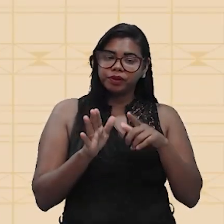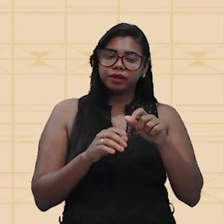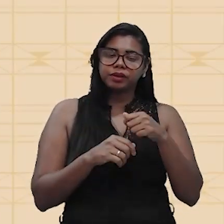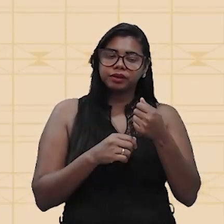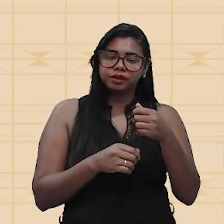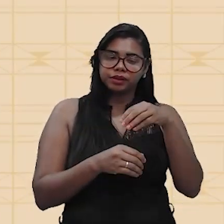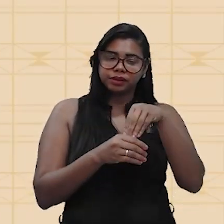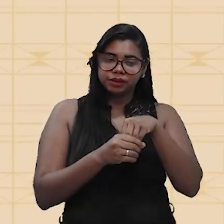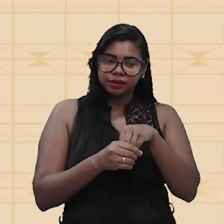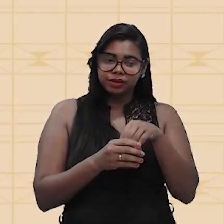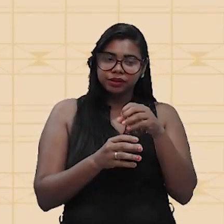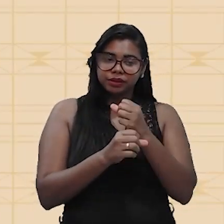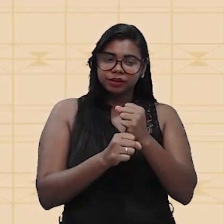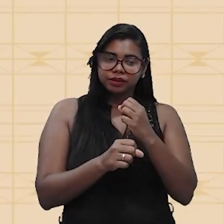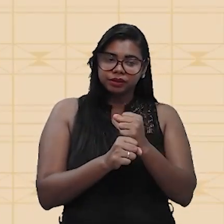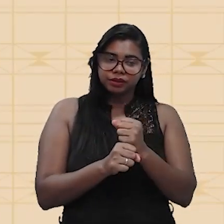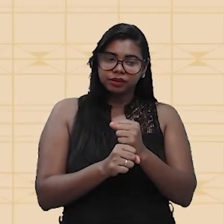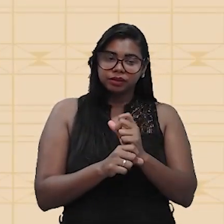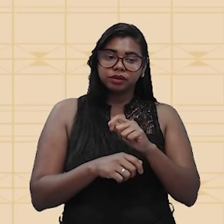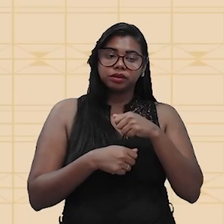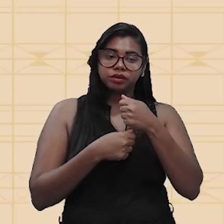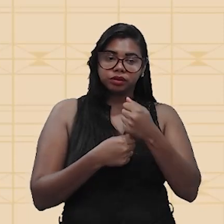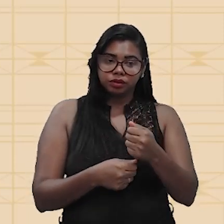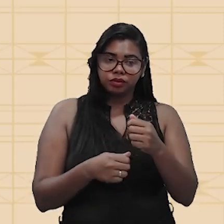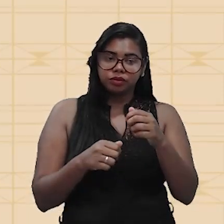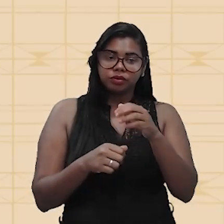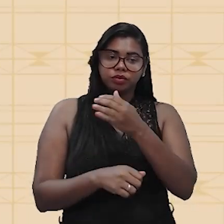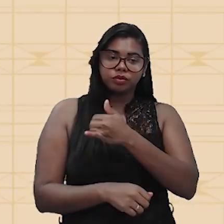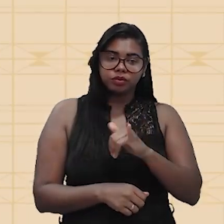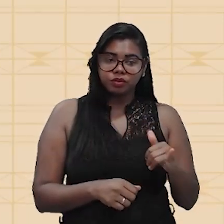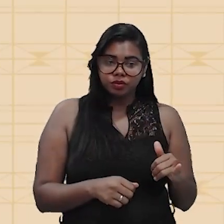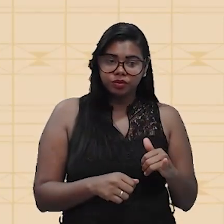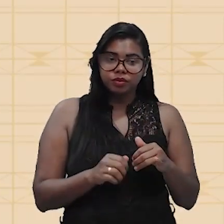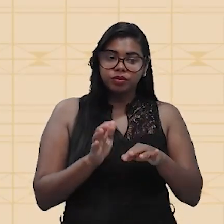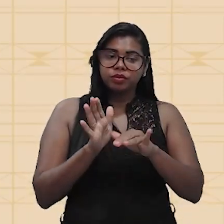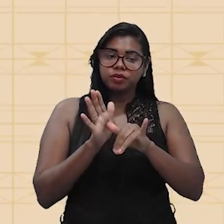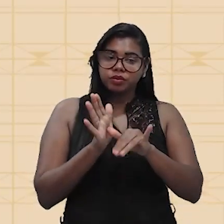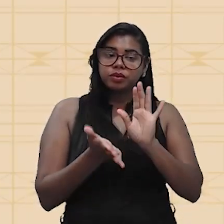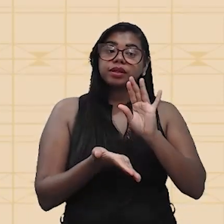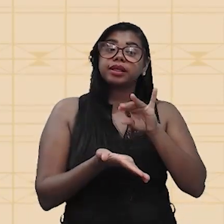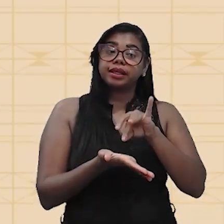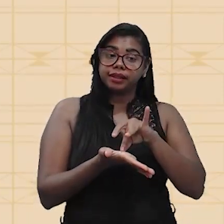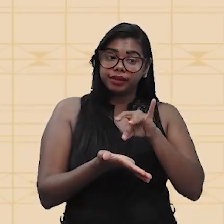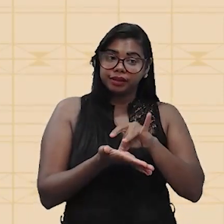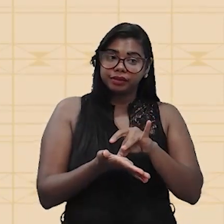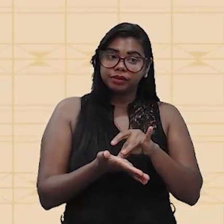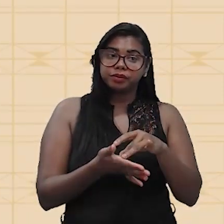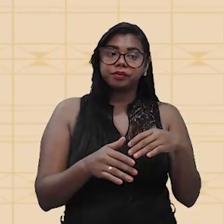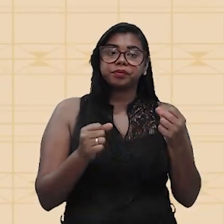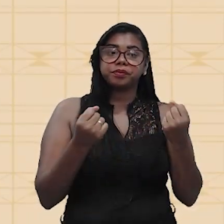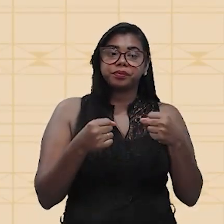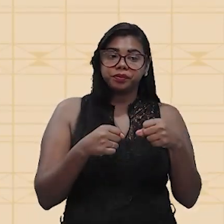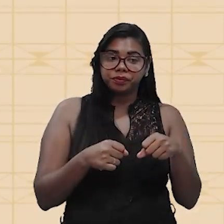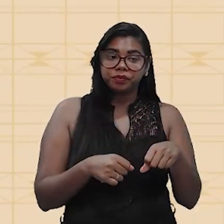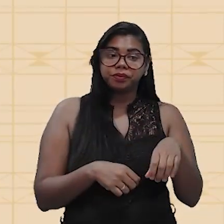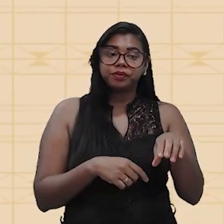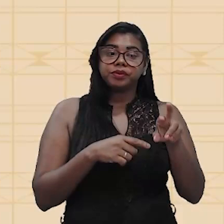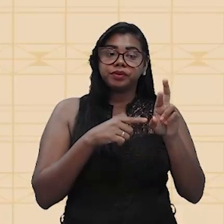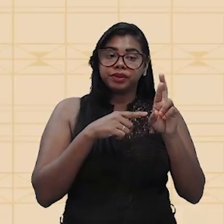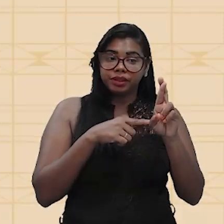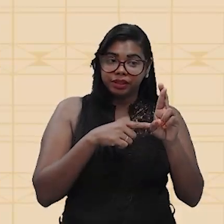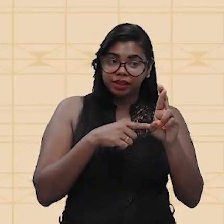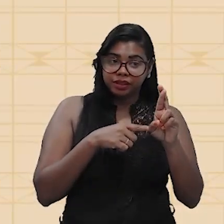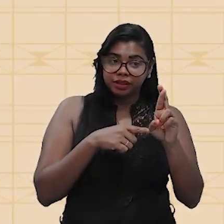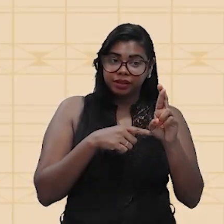só suas forças eletromotrizes. Se ele for um gerador real, aquele que tem a letrinha R minúscula, será